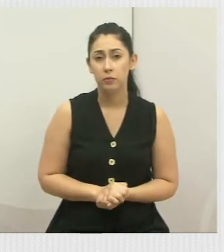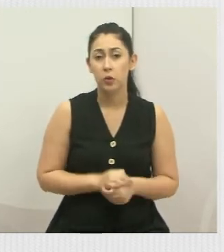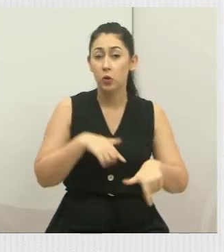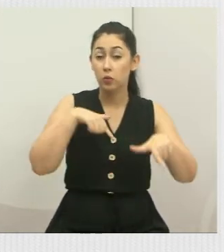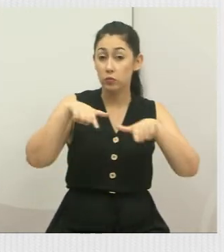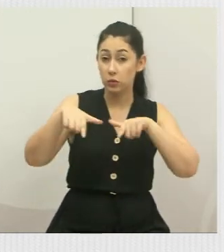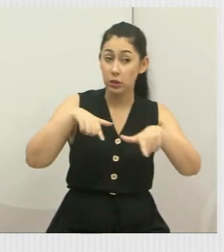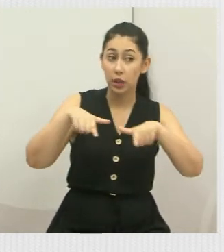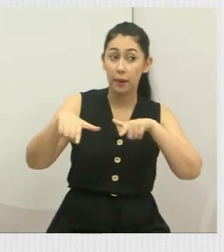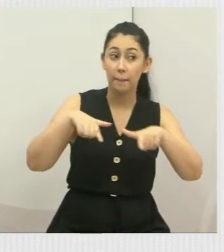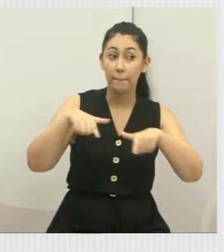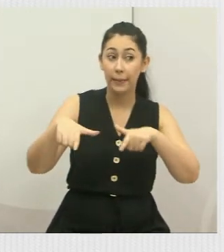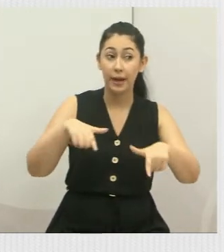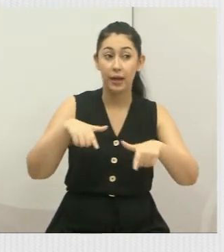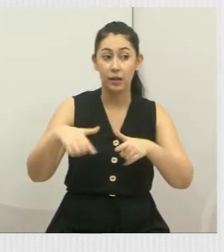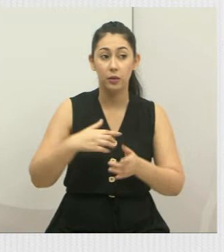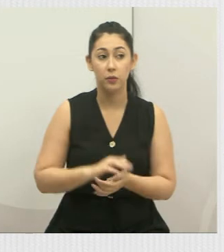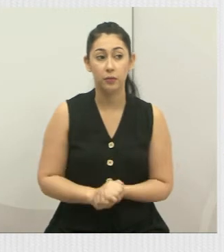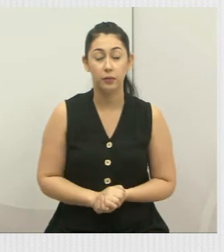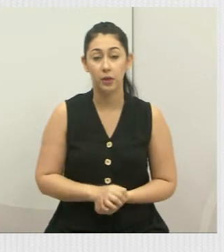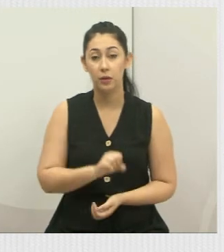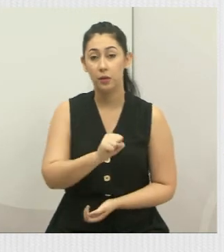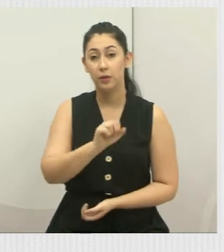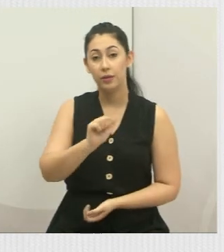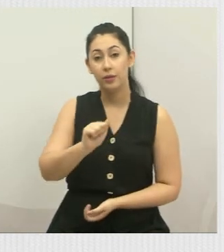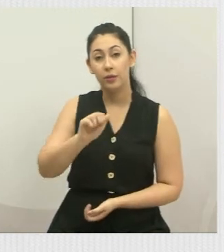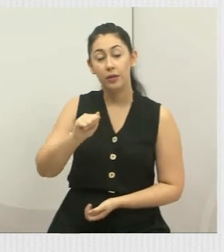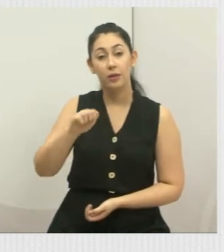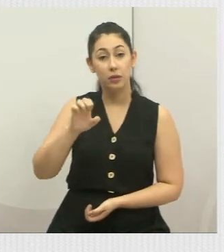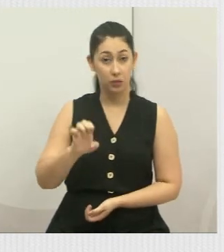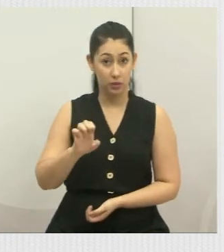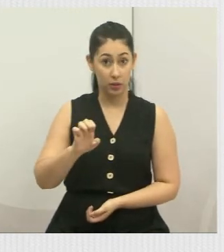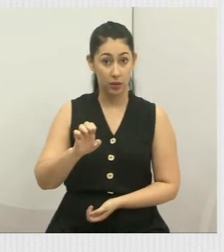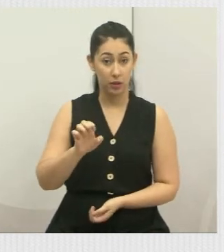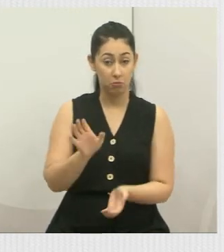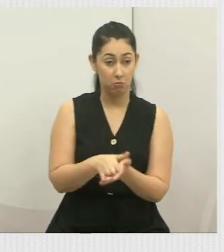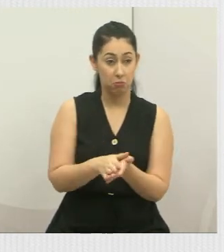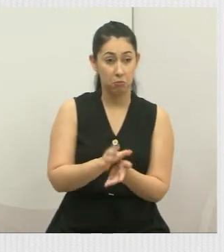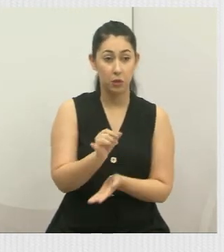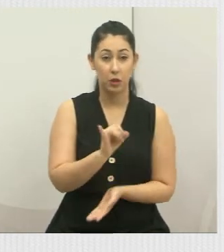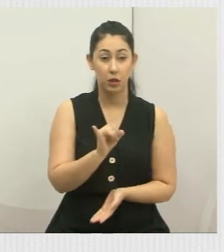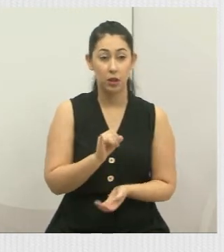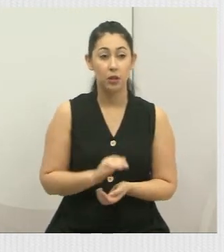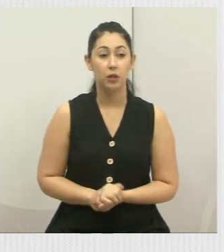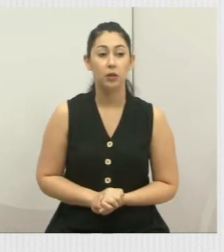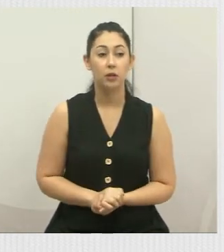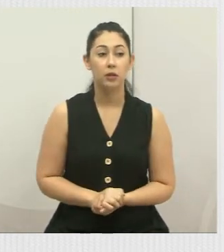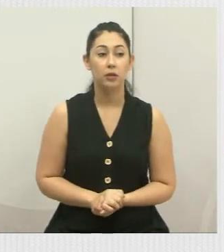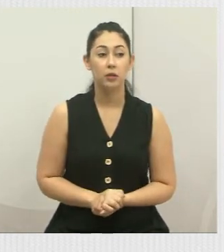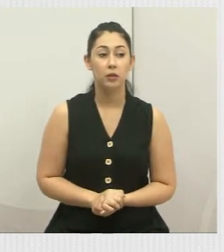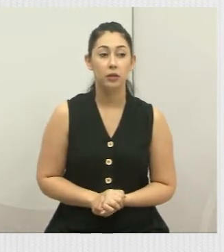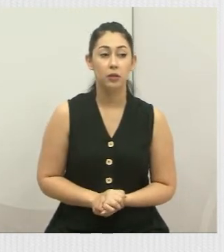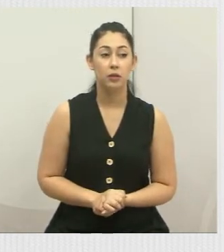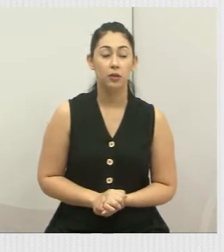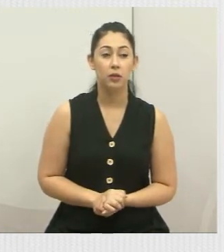serviço prestado pelo SAAI Jacareí,